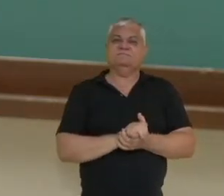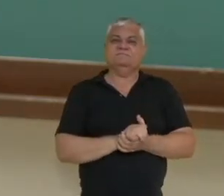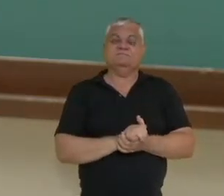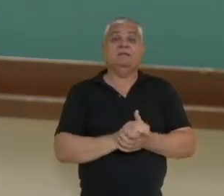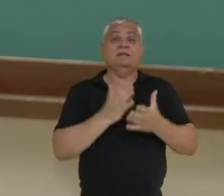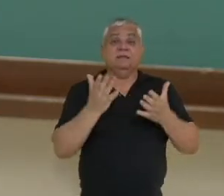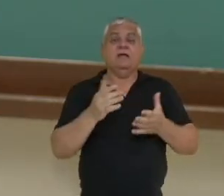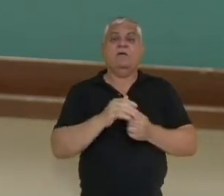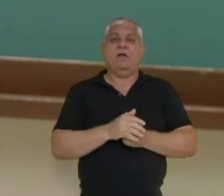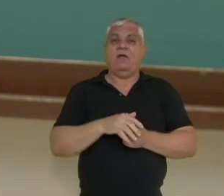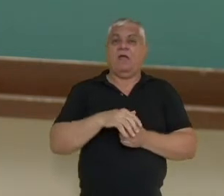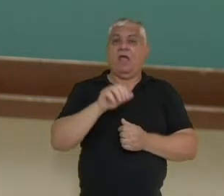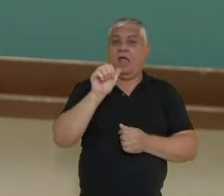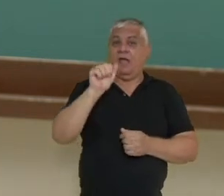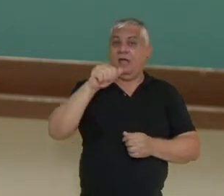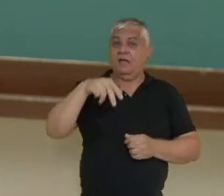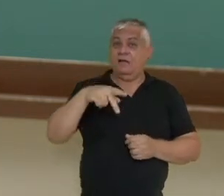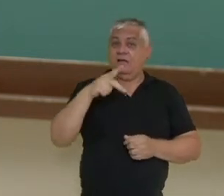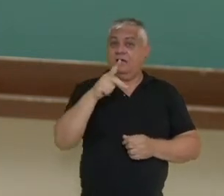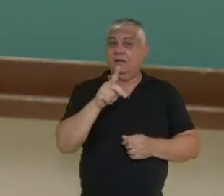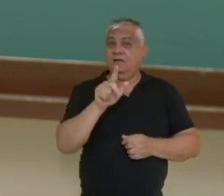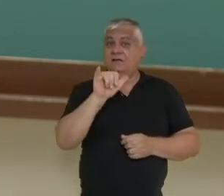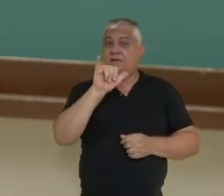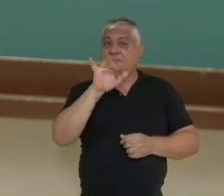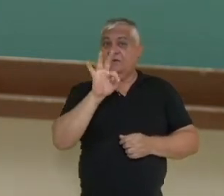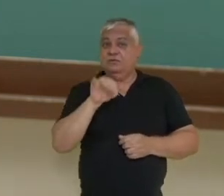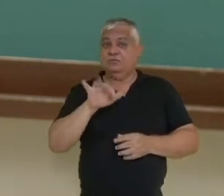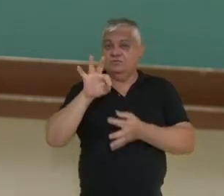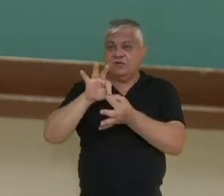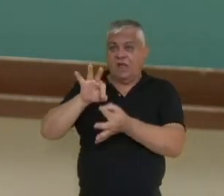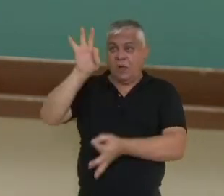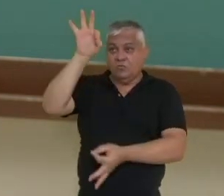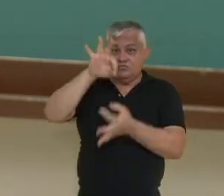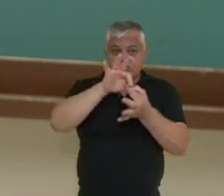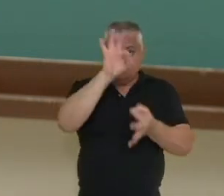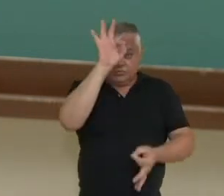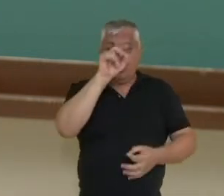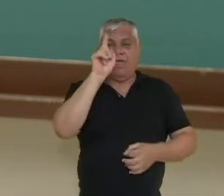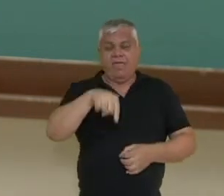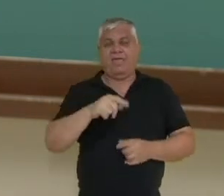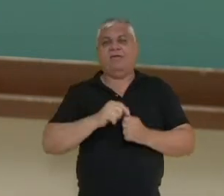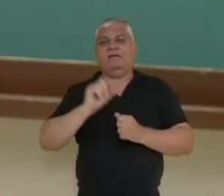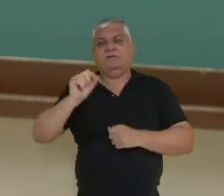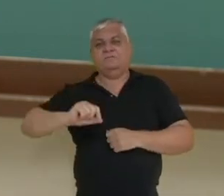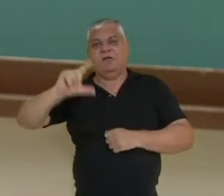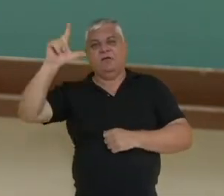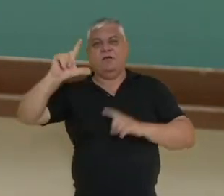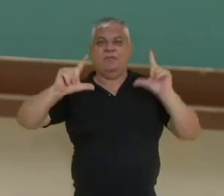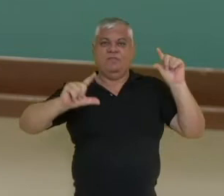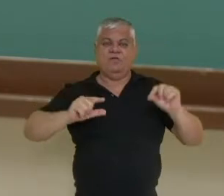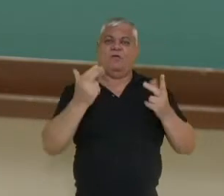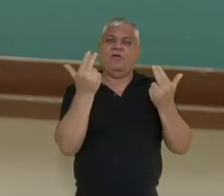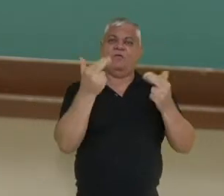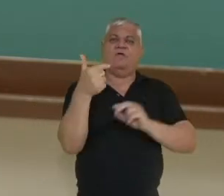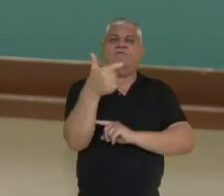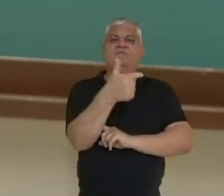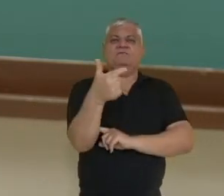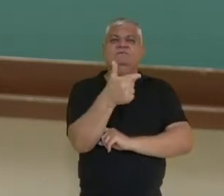a amplitude das alturas dos jogadores do time de basquete é igual a